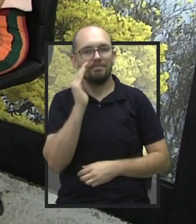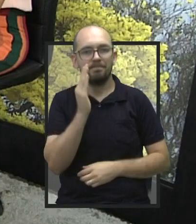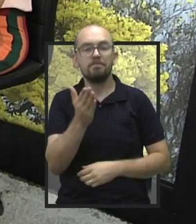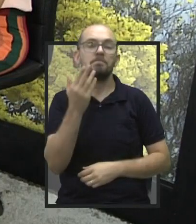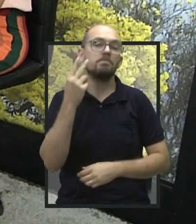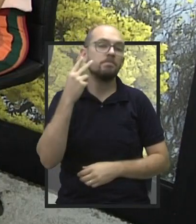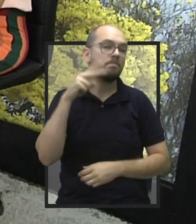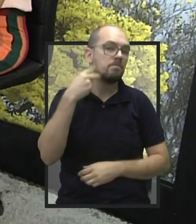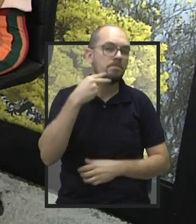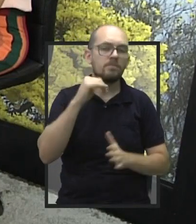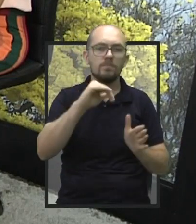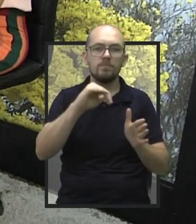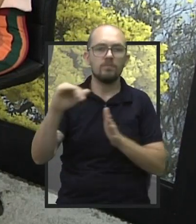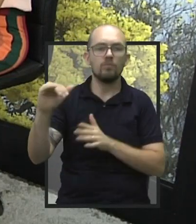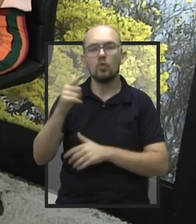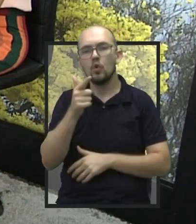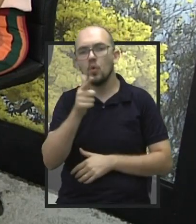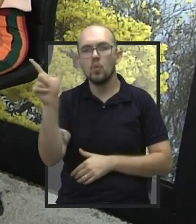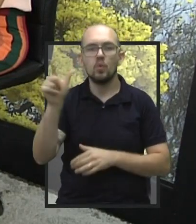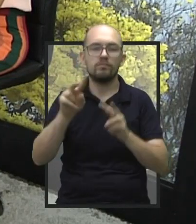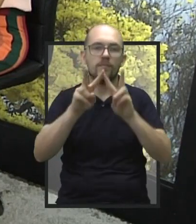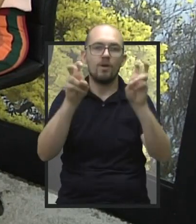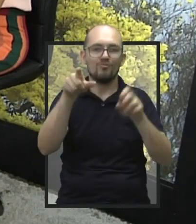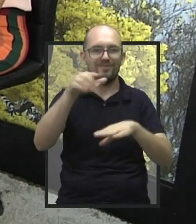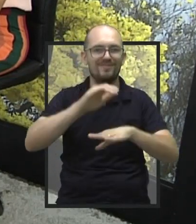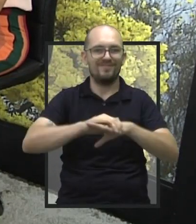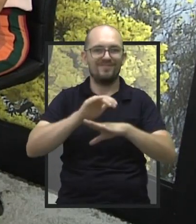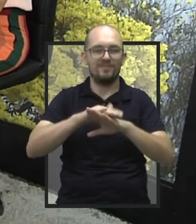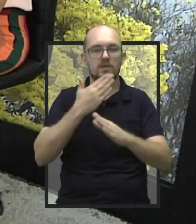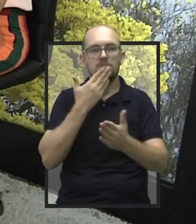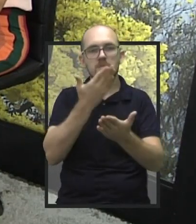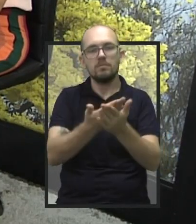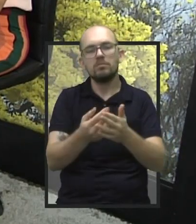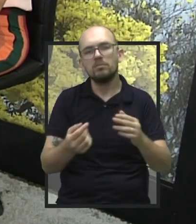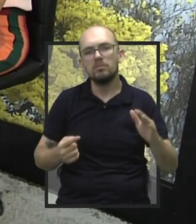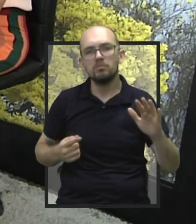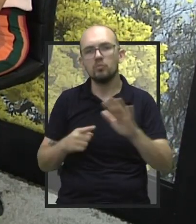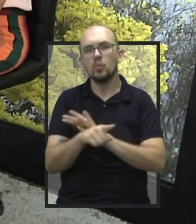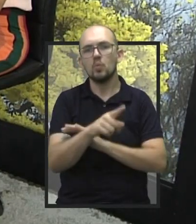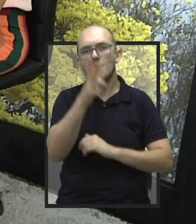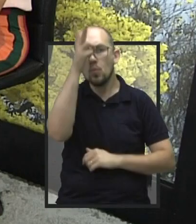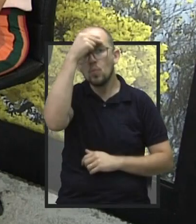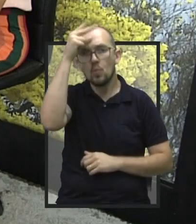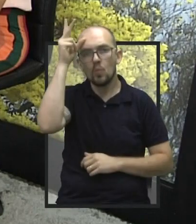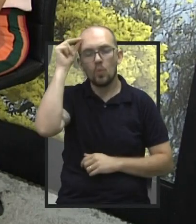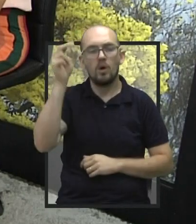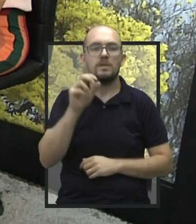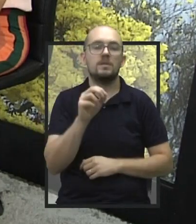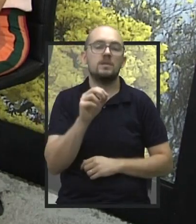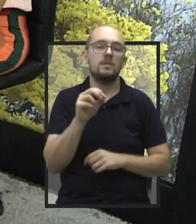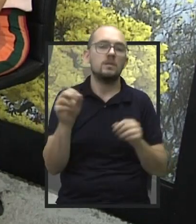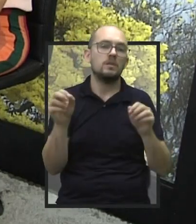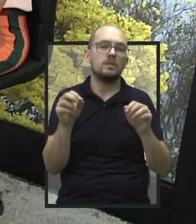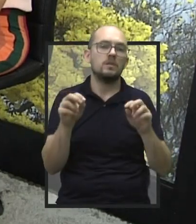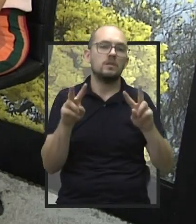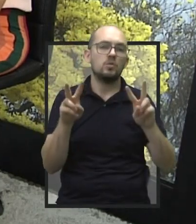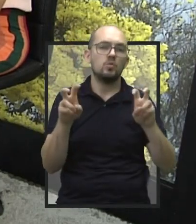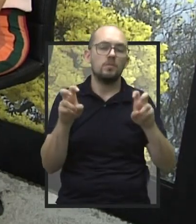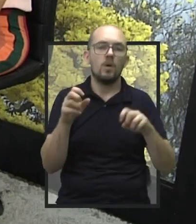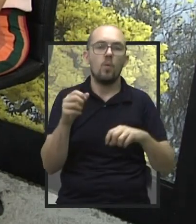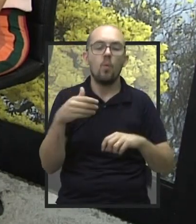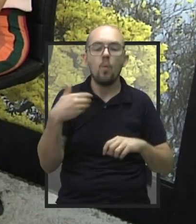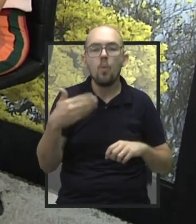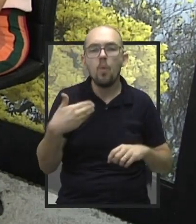também tem um outro assunto que a senhora fez requerimento, que é questionando a prefeitura sobre quando